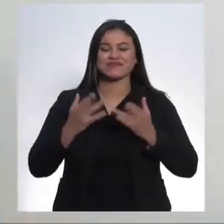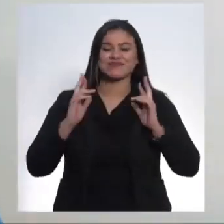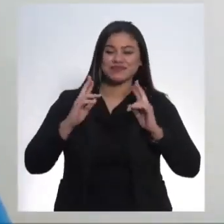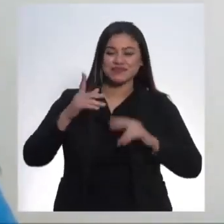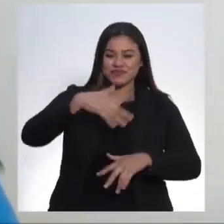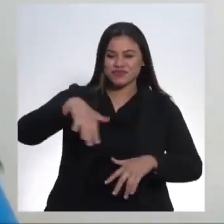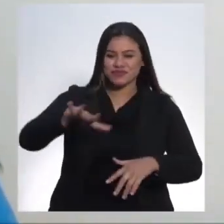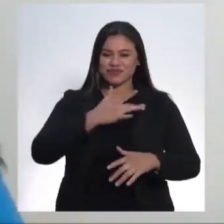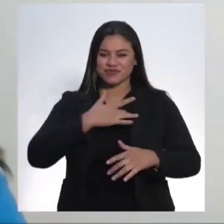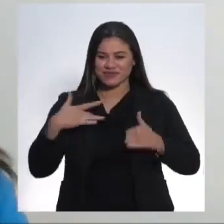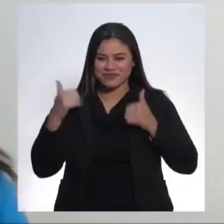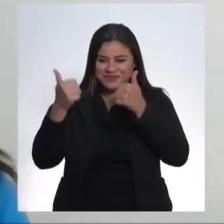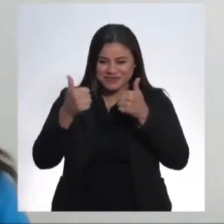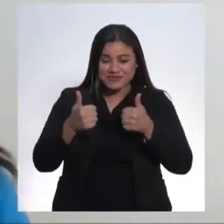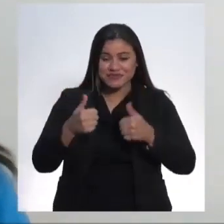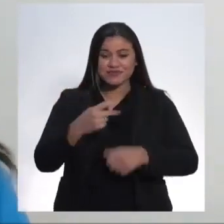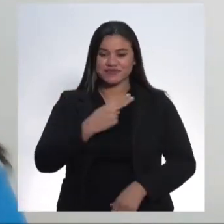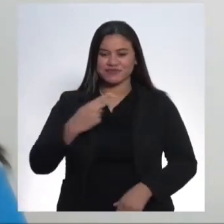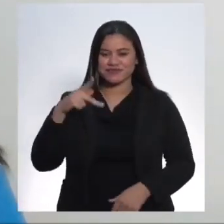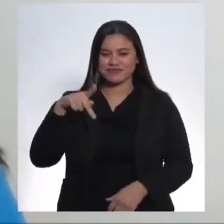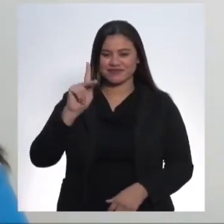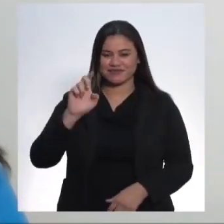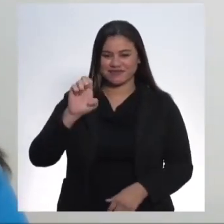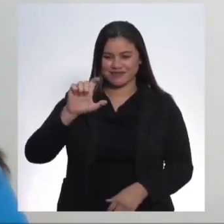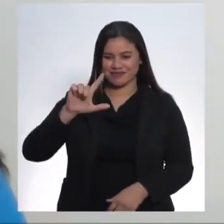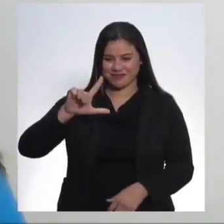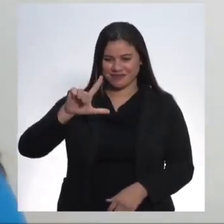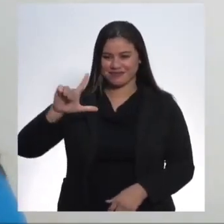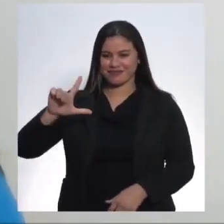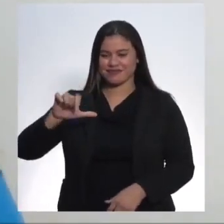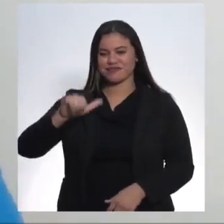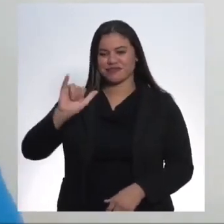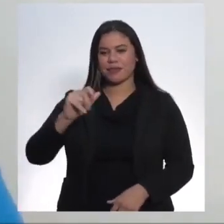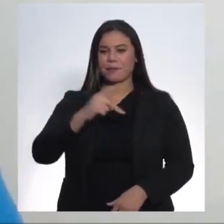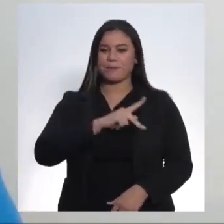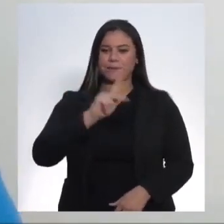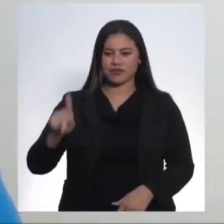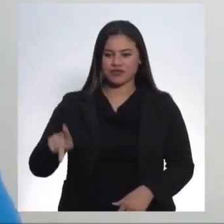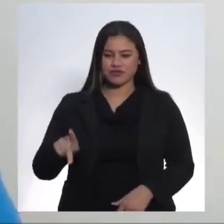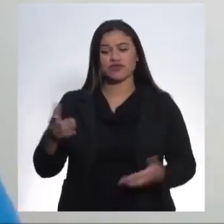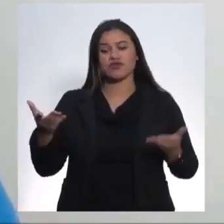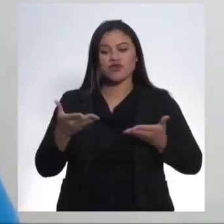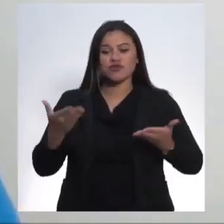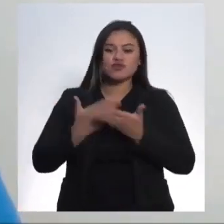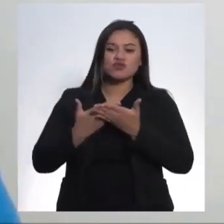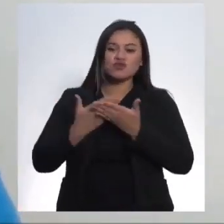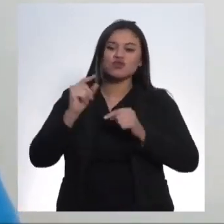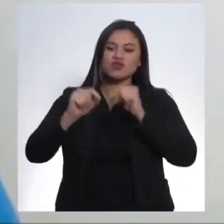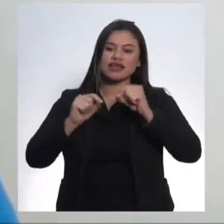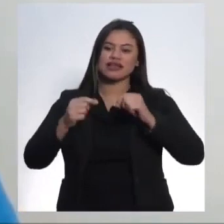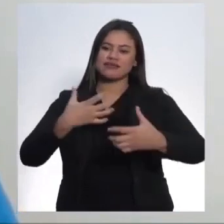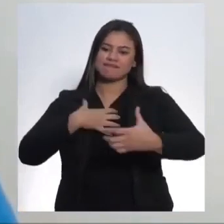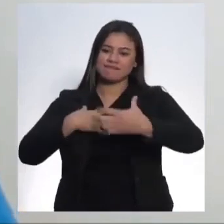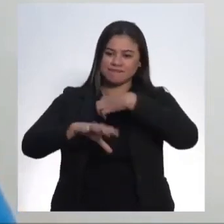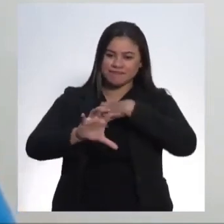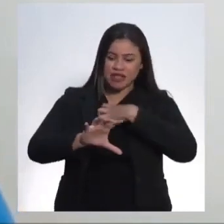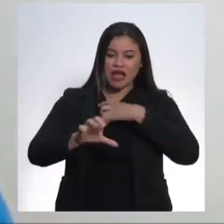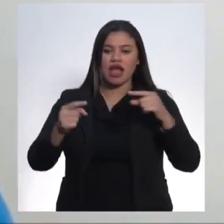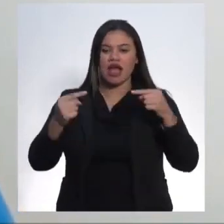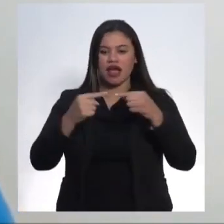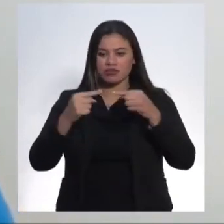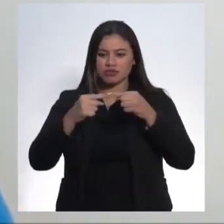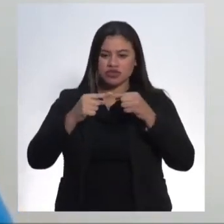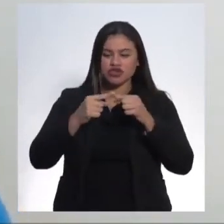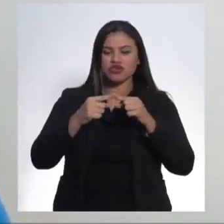Meu nome é Kelly, sou professora e nossa aula de hoje vai tratar do tema empatia. Ela faz parte do módulo Projeto de Vida